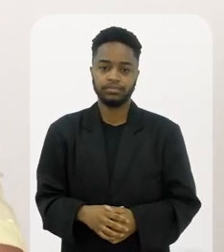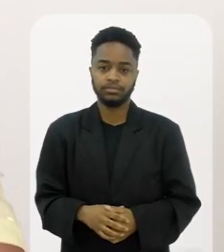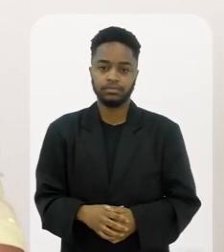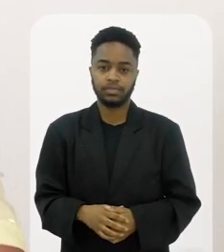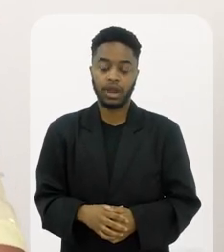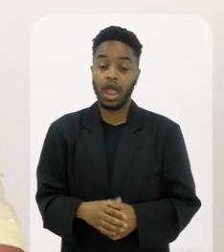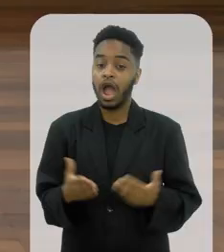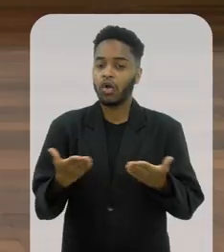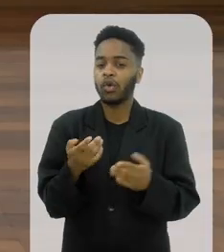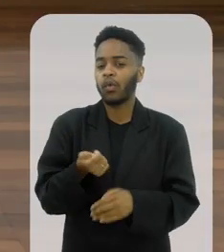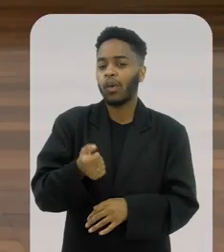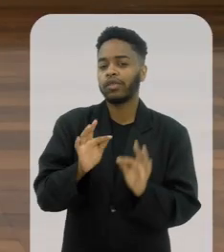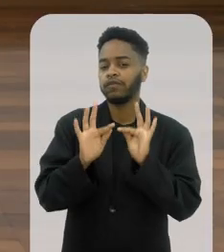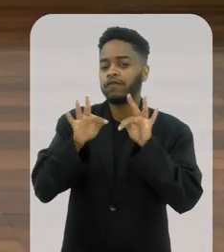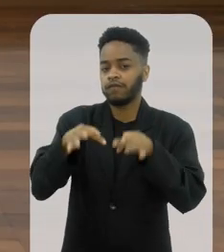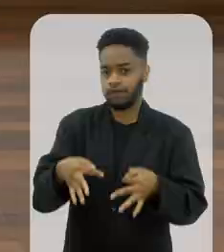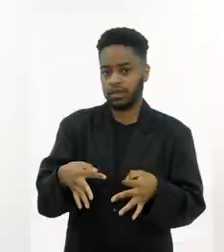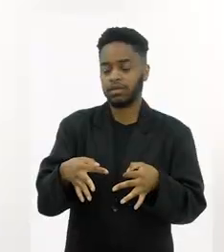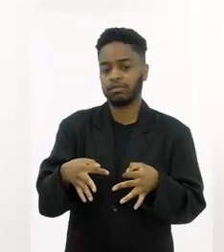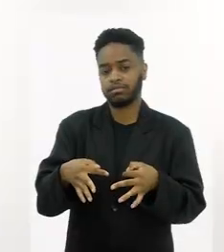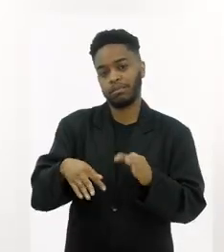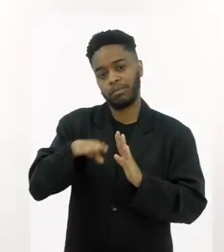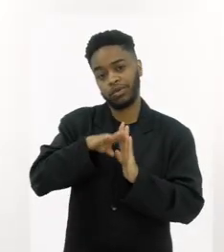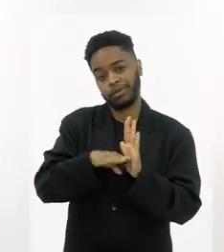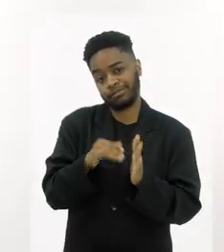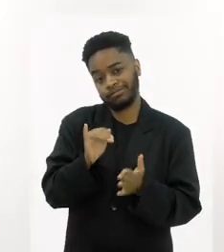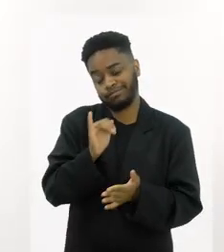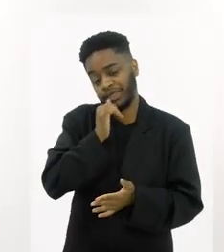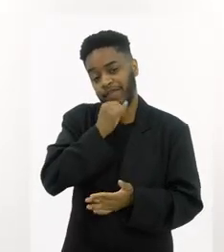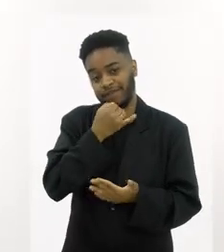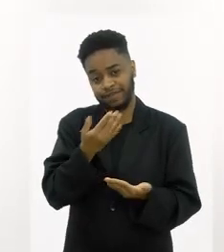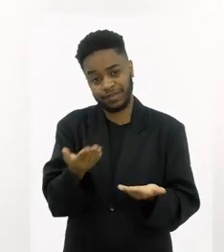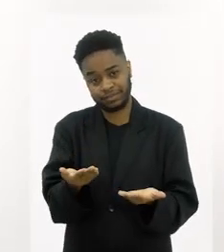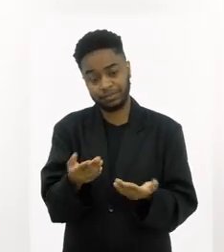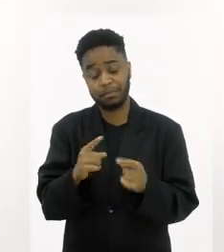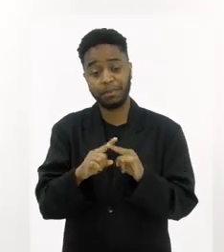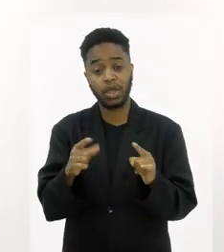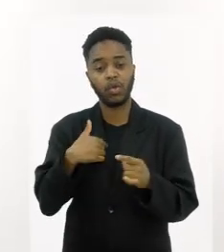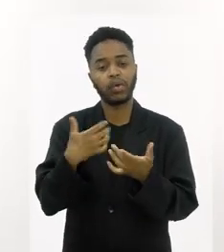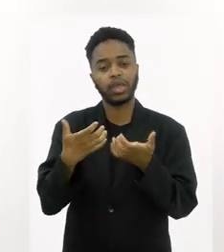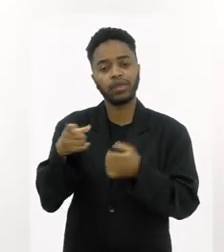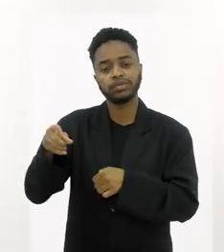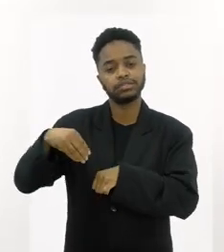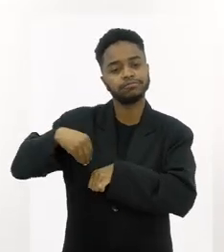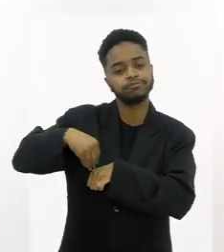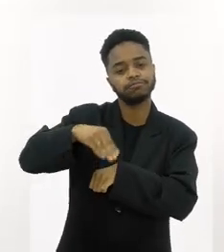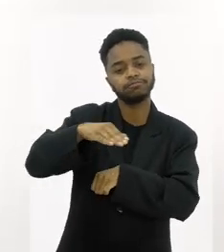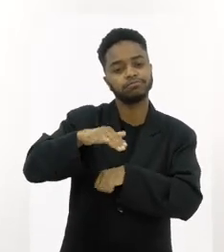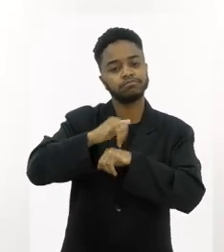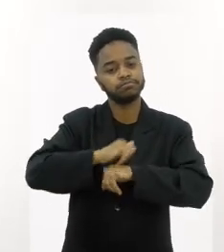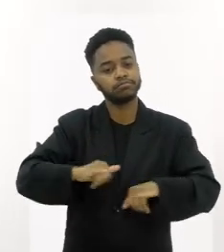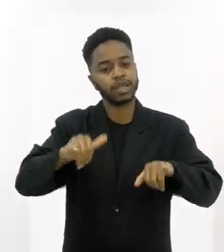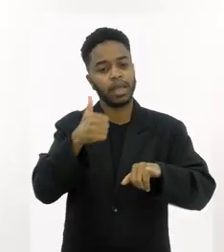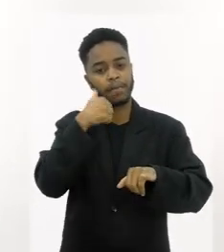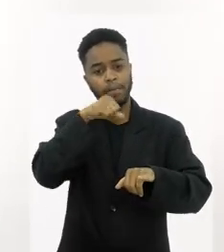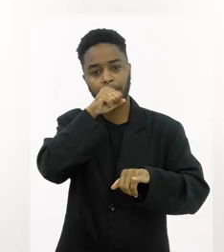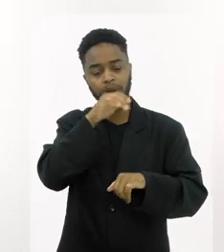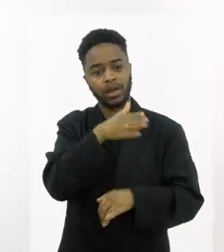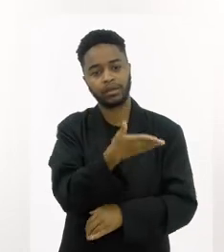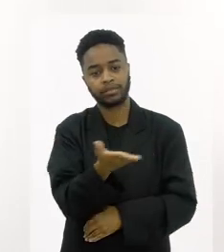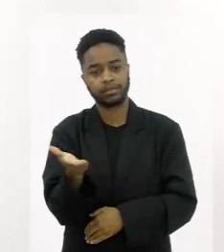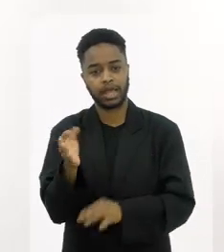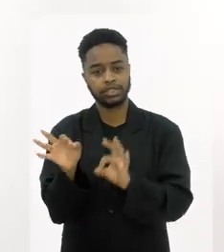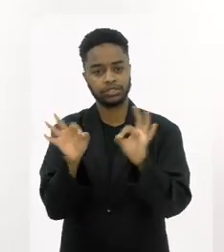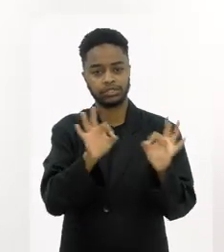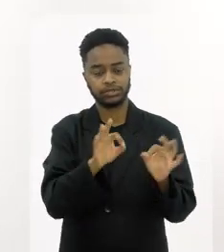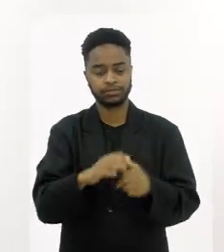assim. Conte, nosso programa está chegando ao fim, infelizmente, mas eu gostaria que você deixasse uma